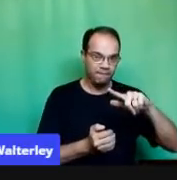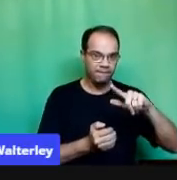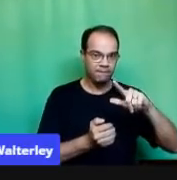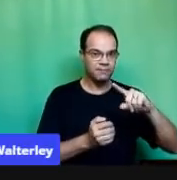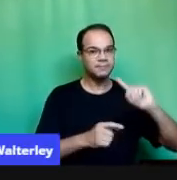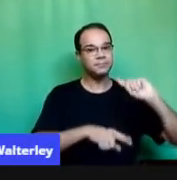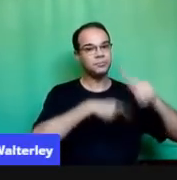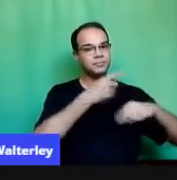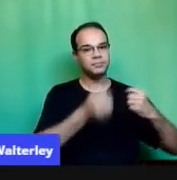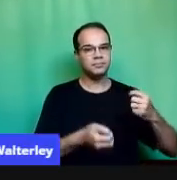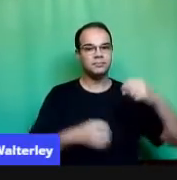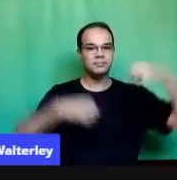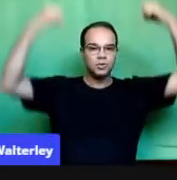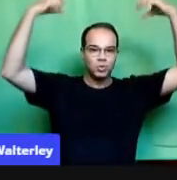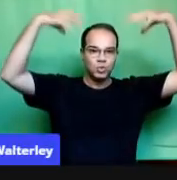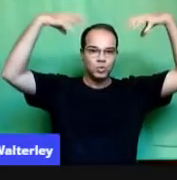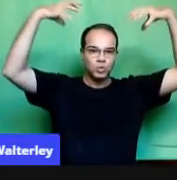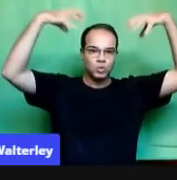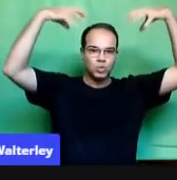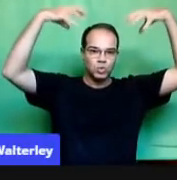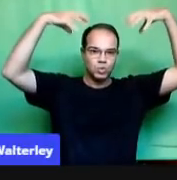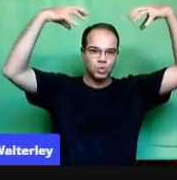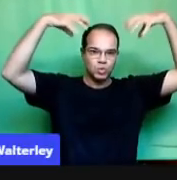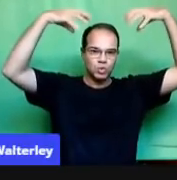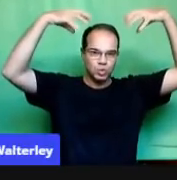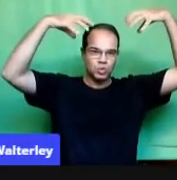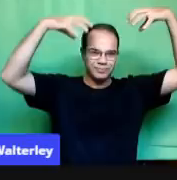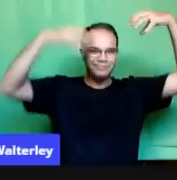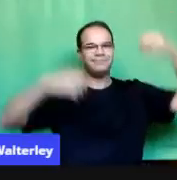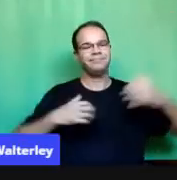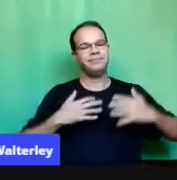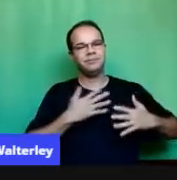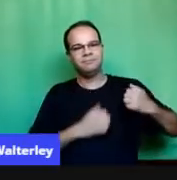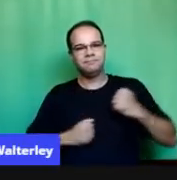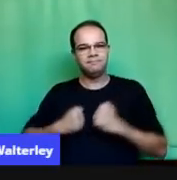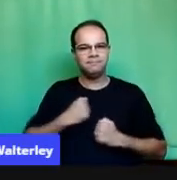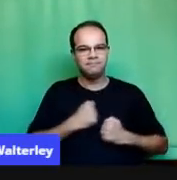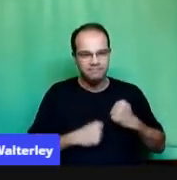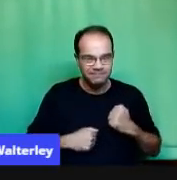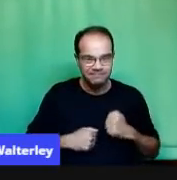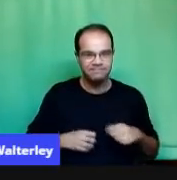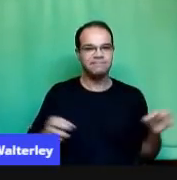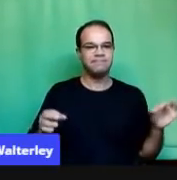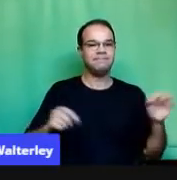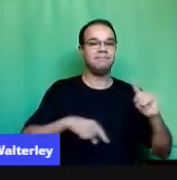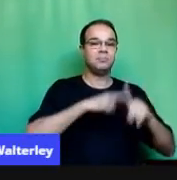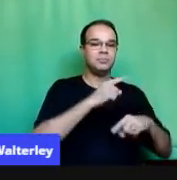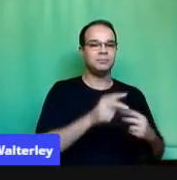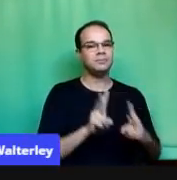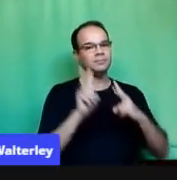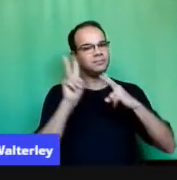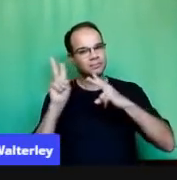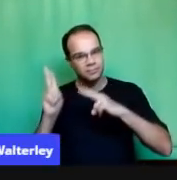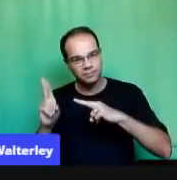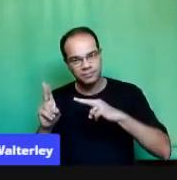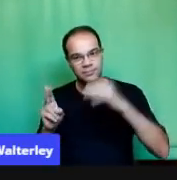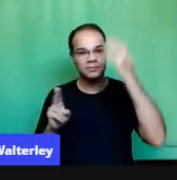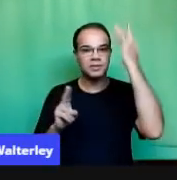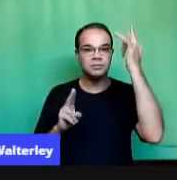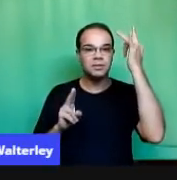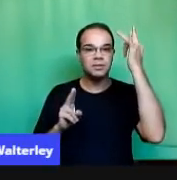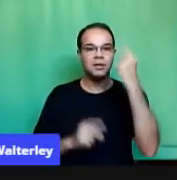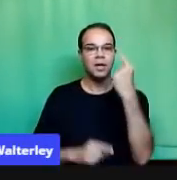com mais facilidade dentro das outras campos de experiência, das outras habilidades. Então, isso